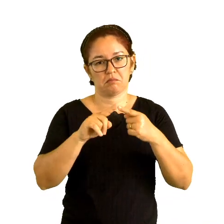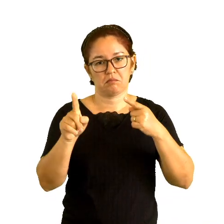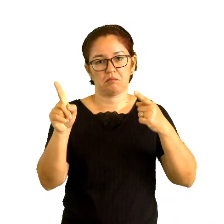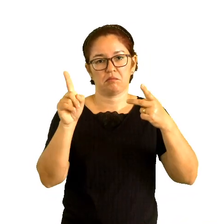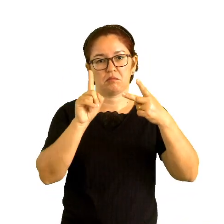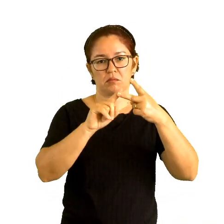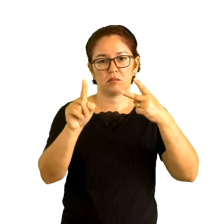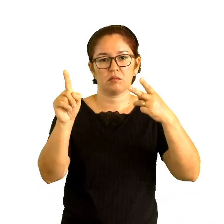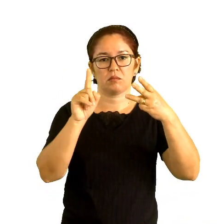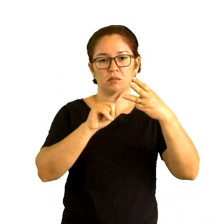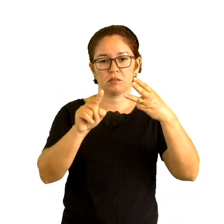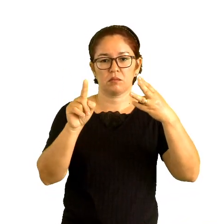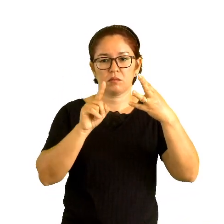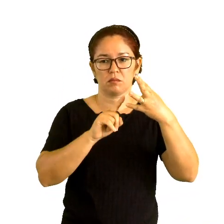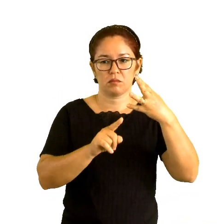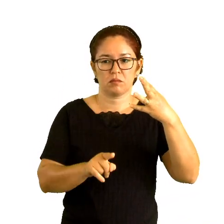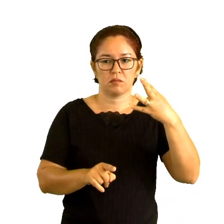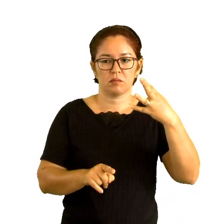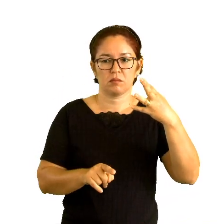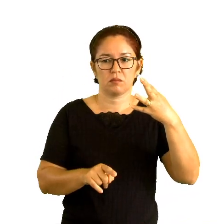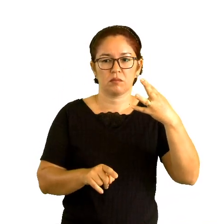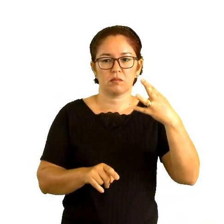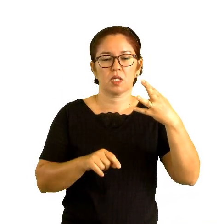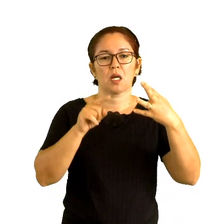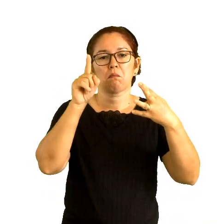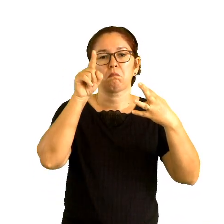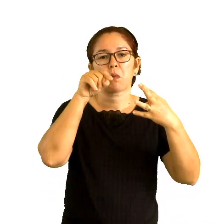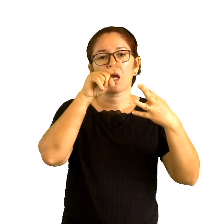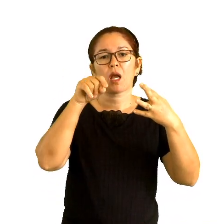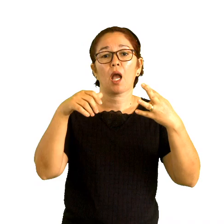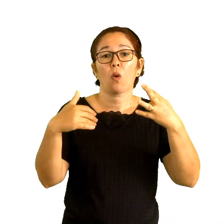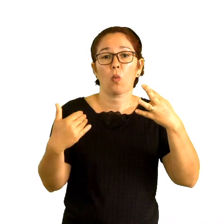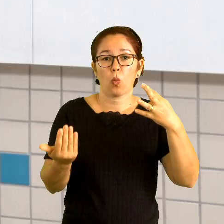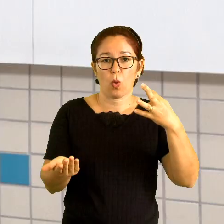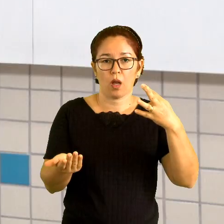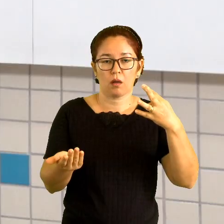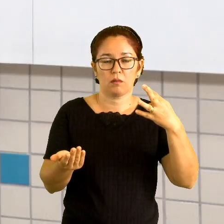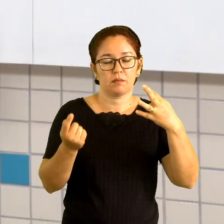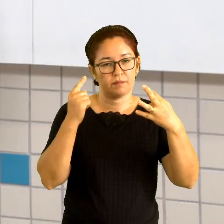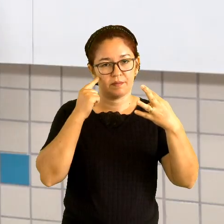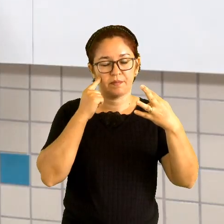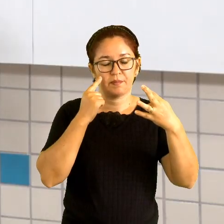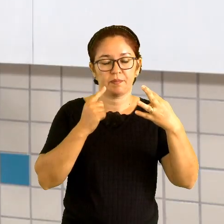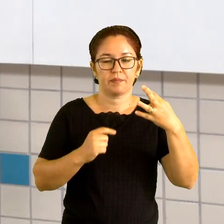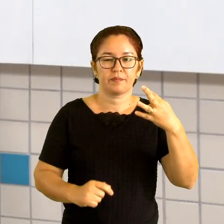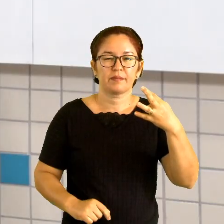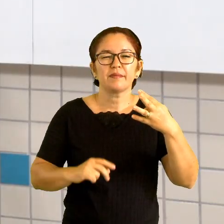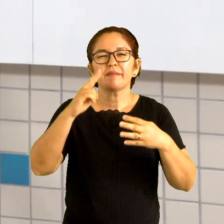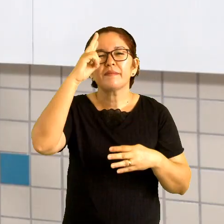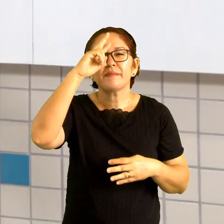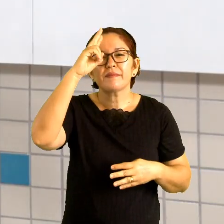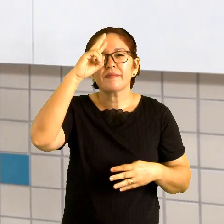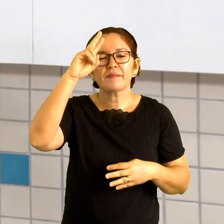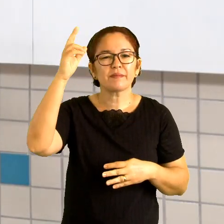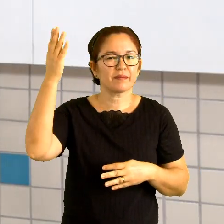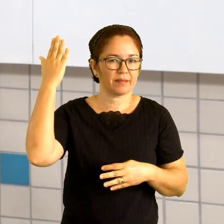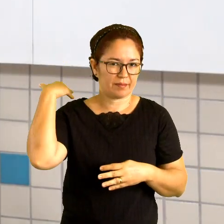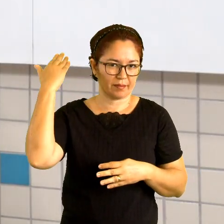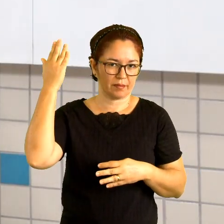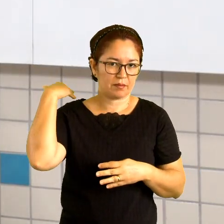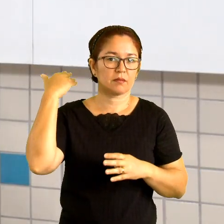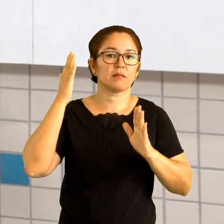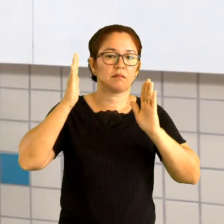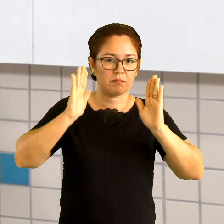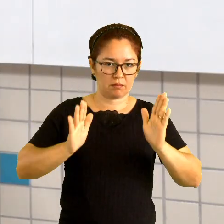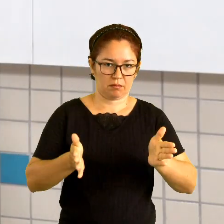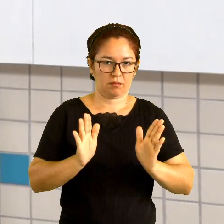narrativo, expositivo ou injuntivo? Lembra que nas aulas anteriores a gente está trabalhando